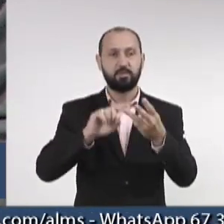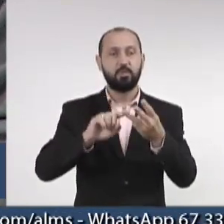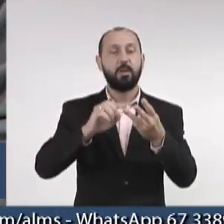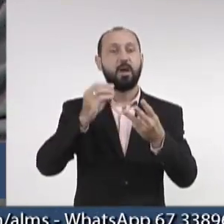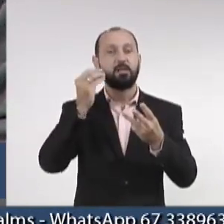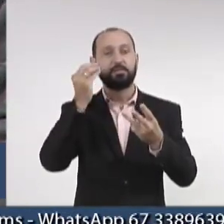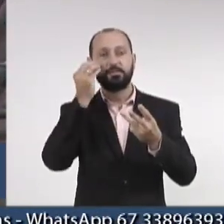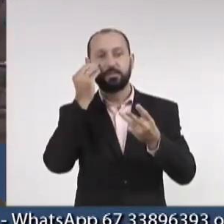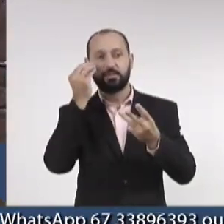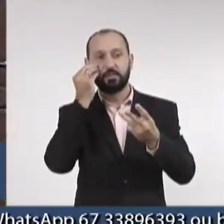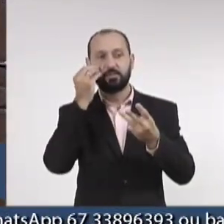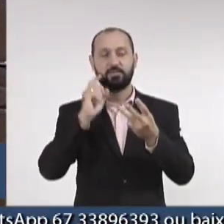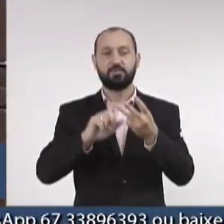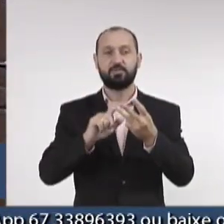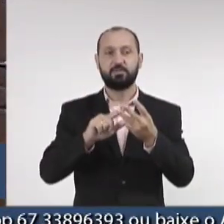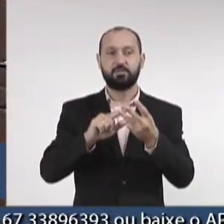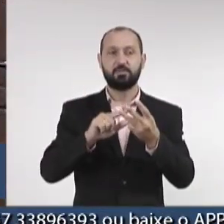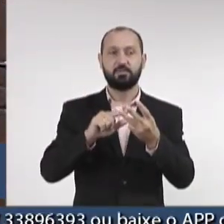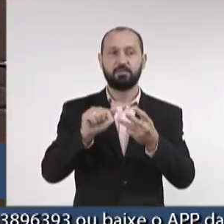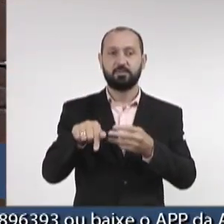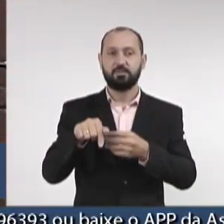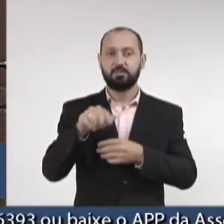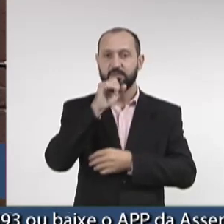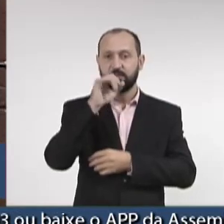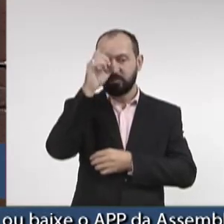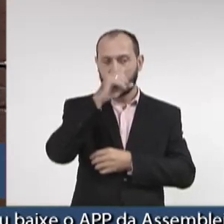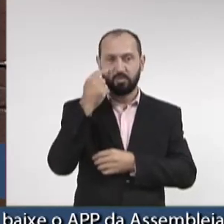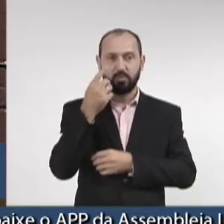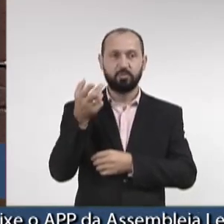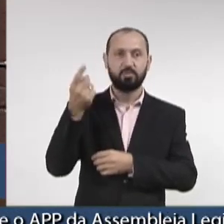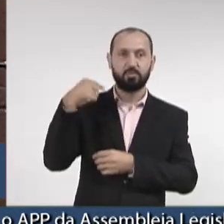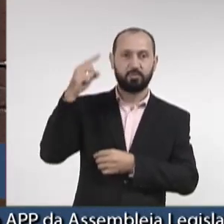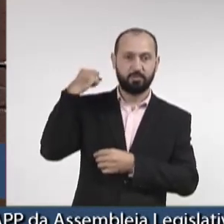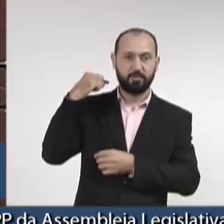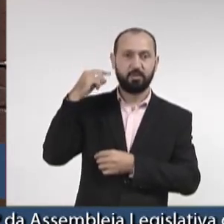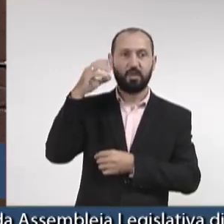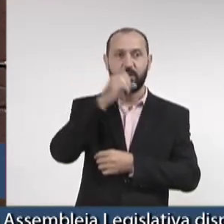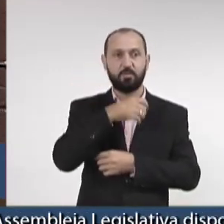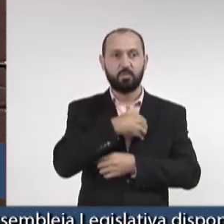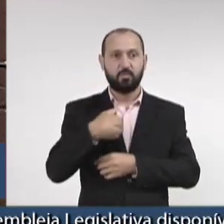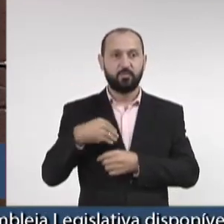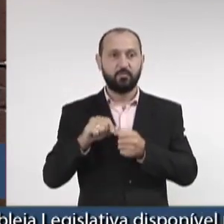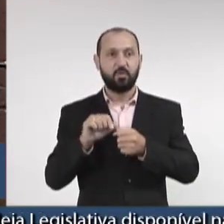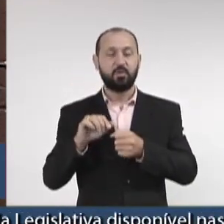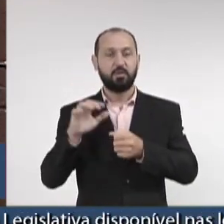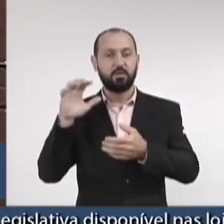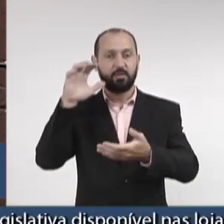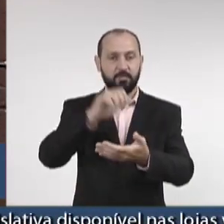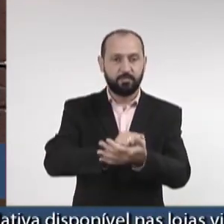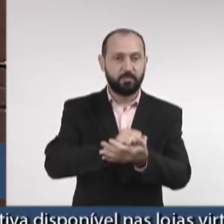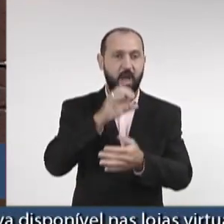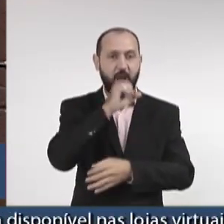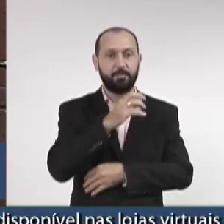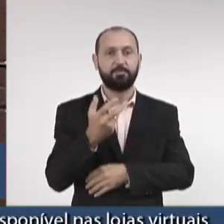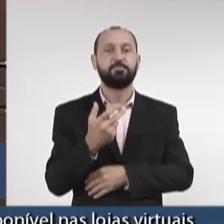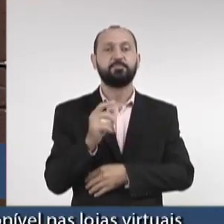autoridade eclesiástica, que sabiam dessas ações, sabiam do que estava sendo planejado e